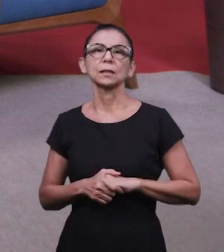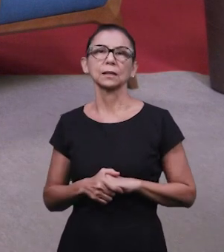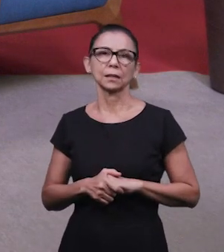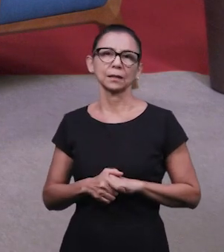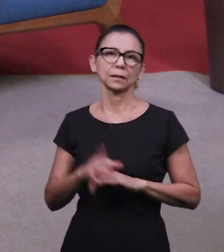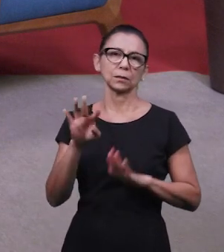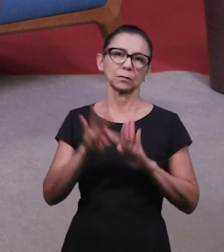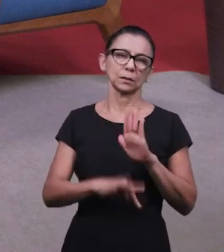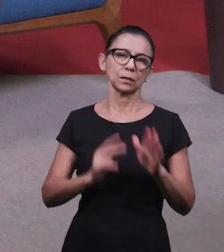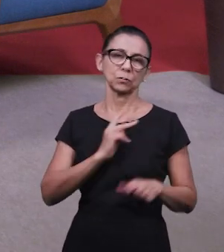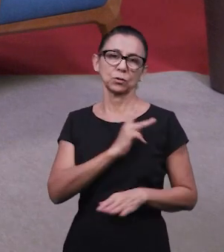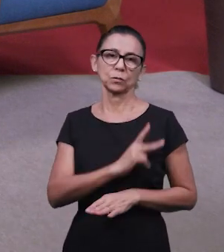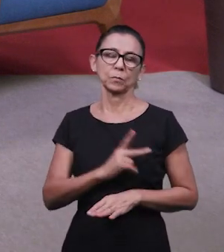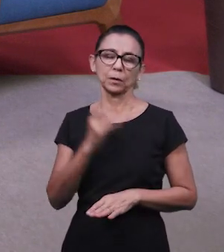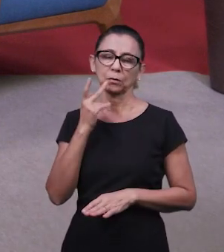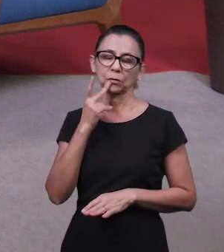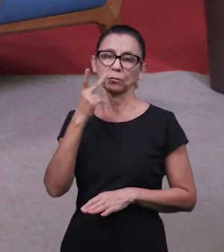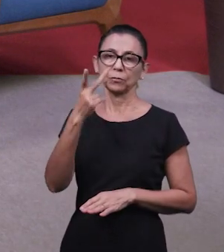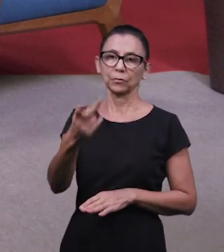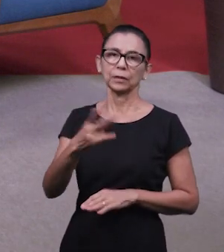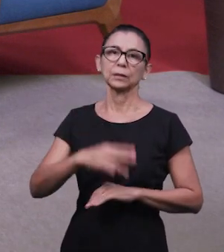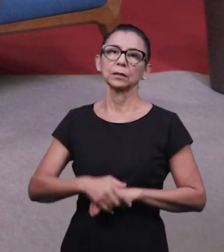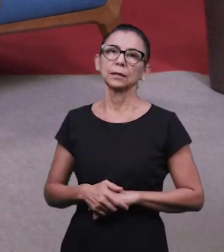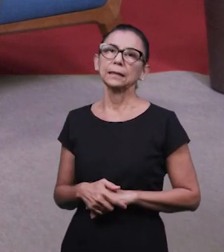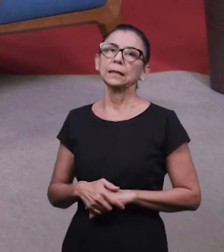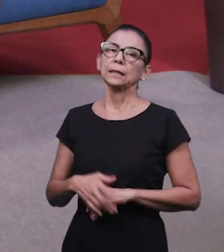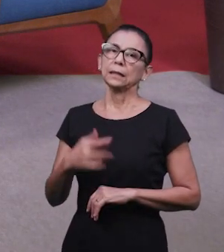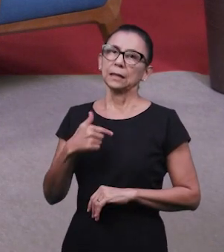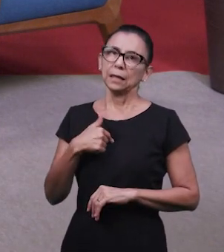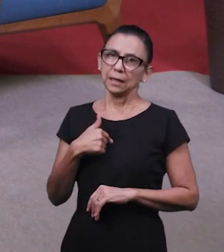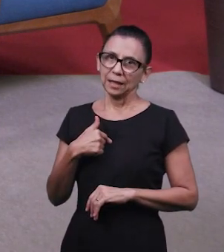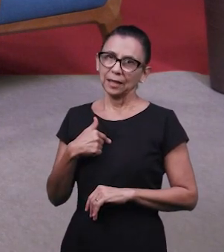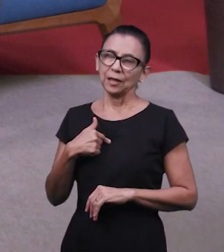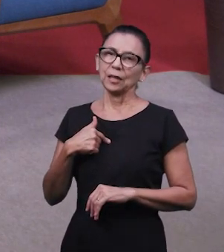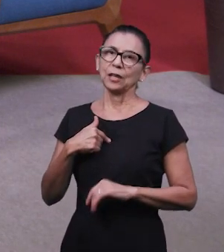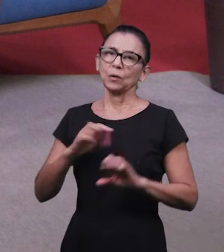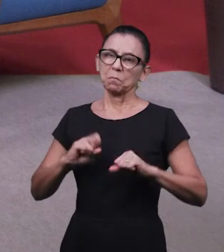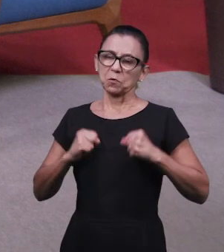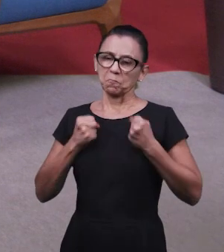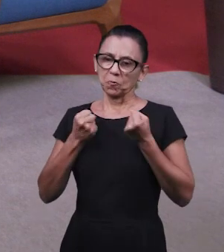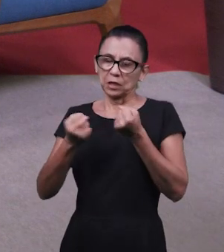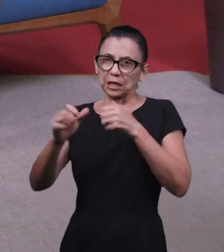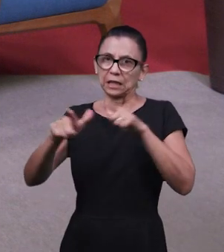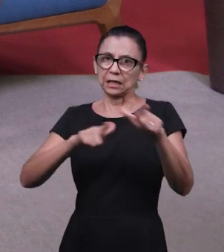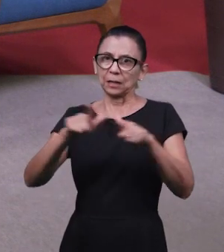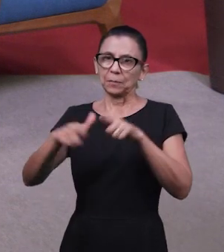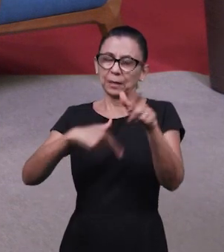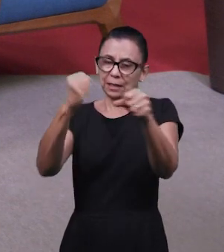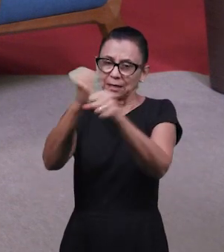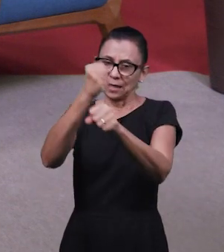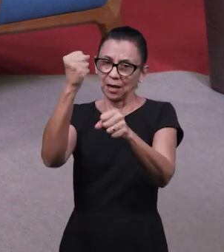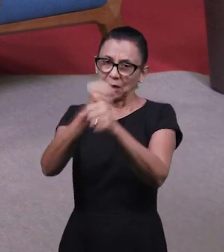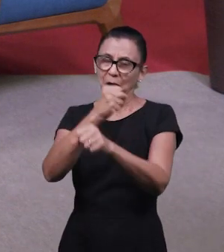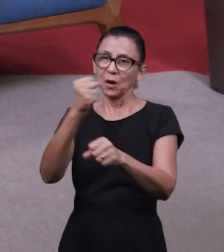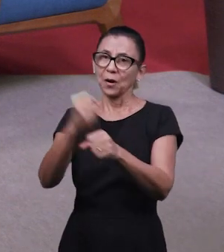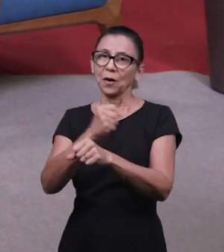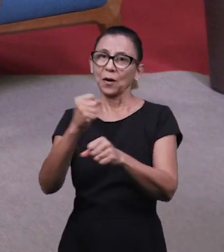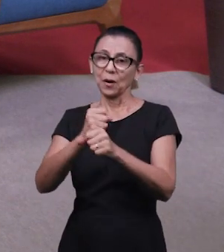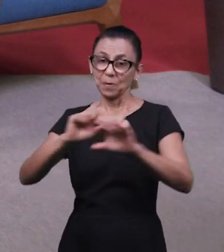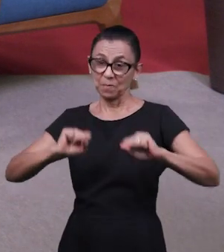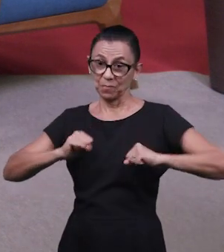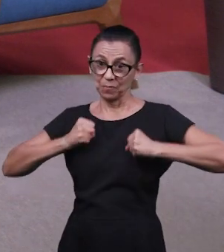tão bom vencer, mas para vencer tem que ter uma batalha antes. Com sofrimentos, Com geralmente. sofrimentos. Eu me lembro de uma conversa que eu tive com o